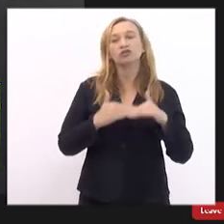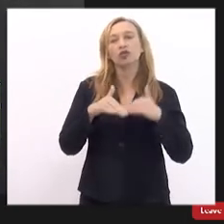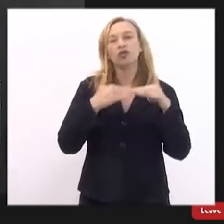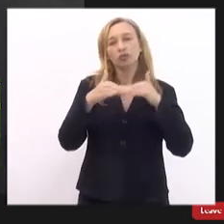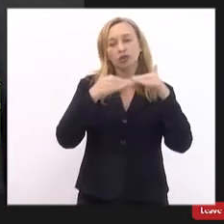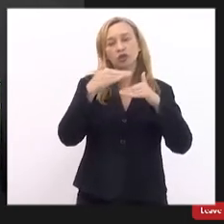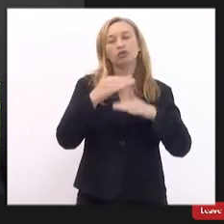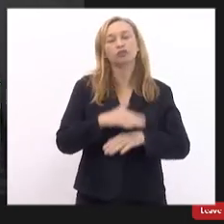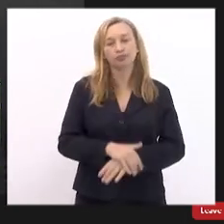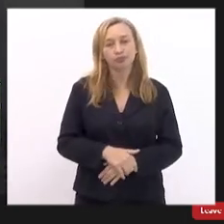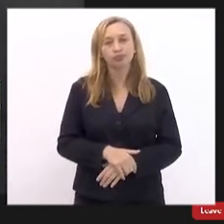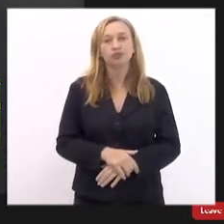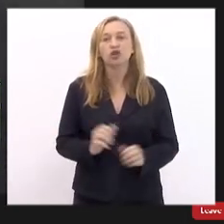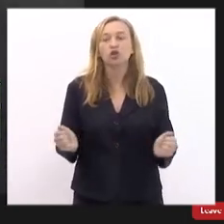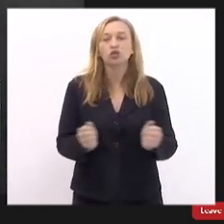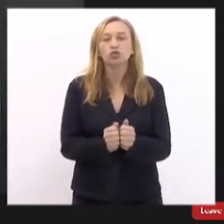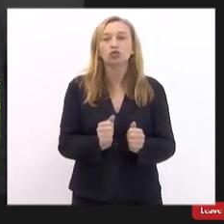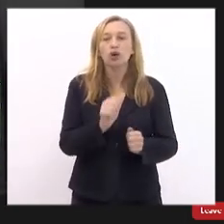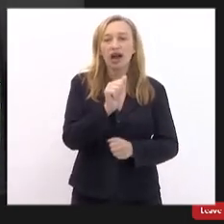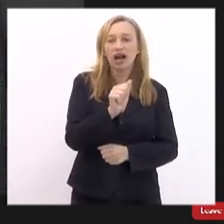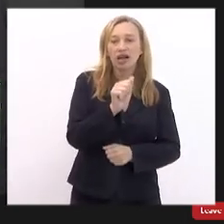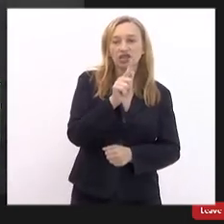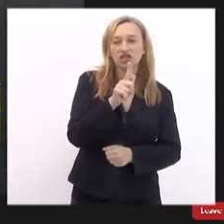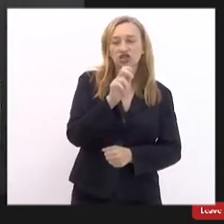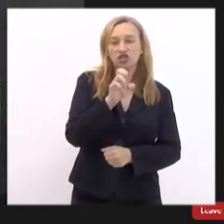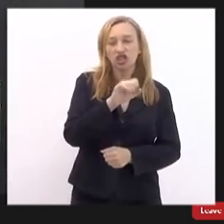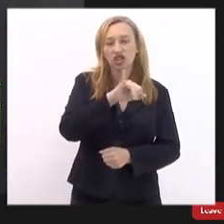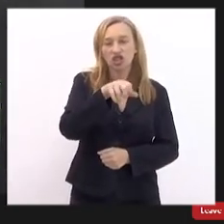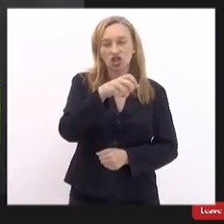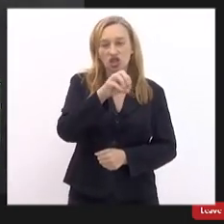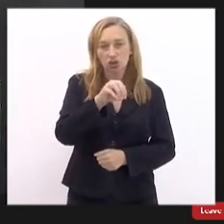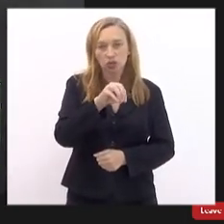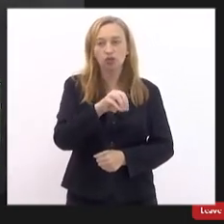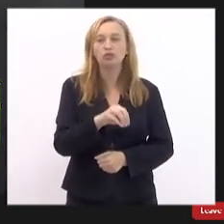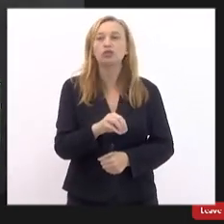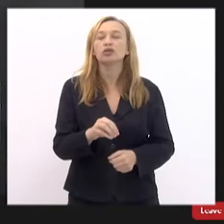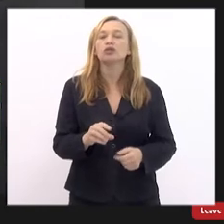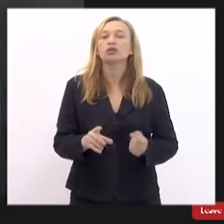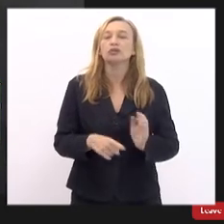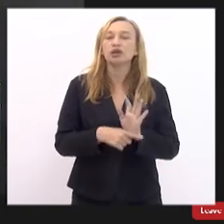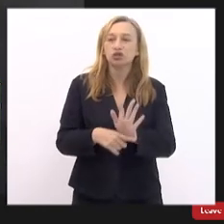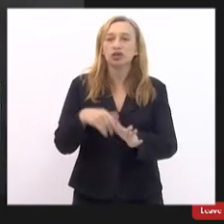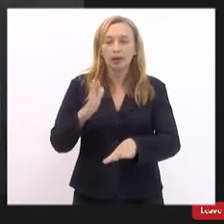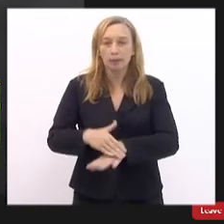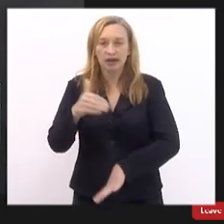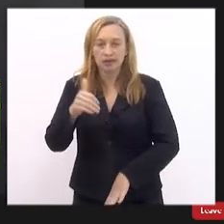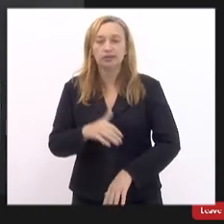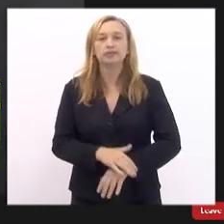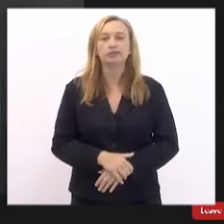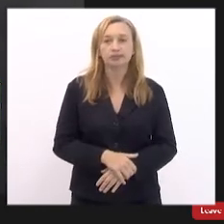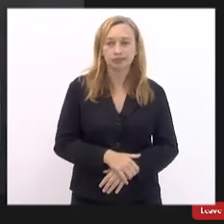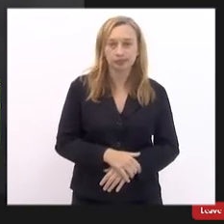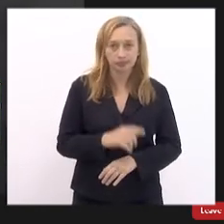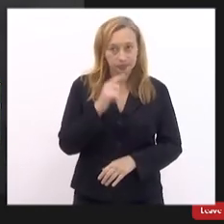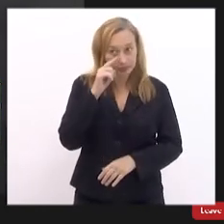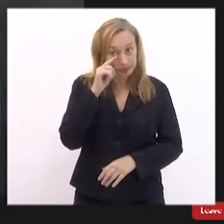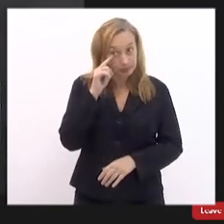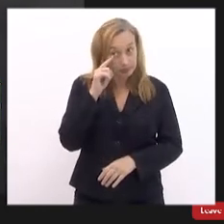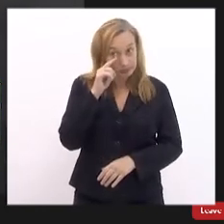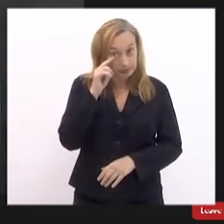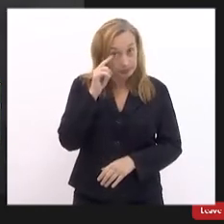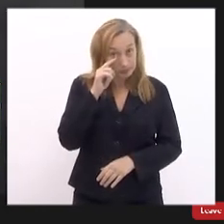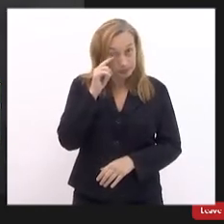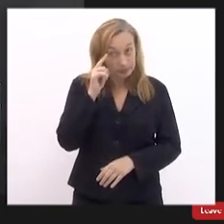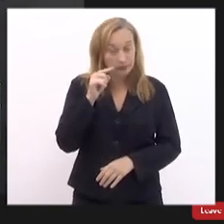esse fomento, né, junto à AgeRio, para fomentar isso cada vez mais. Então, aqui